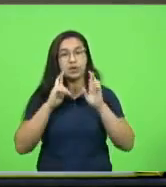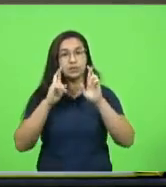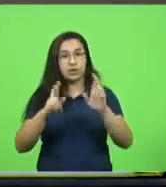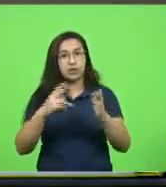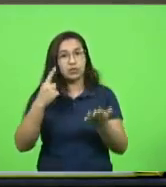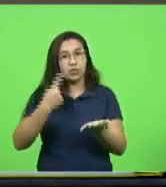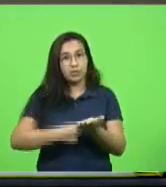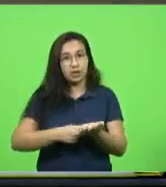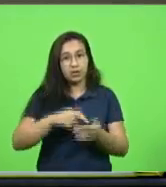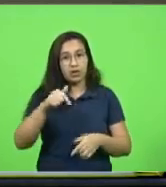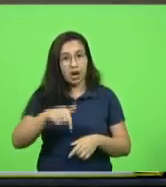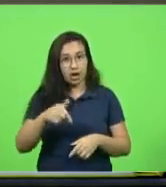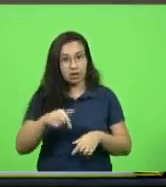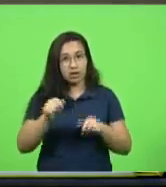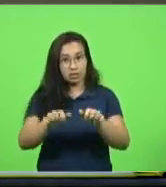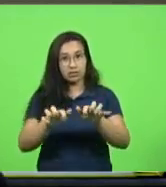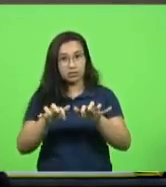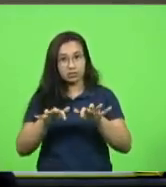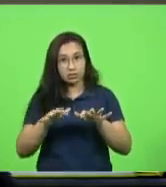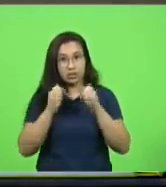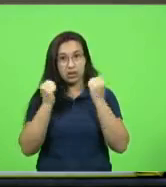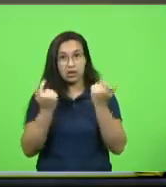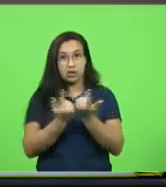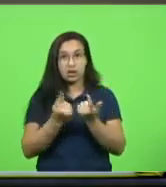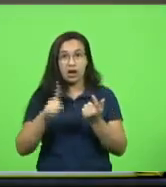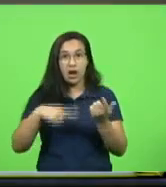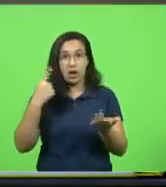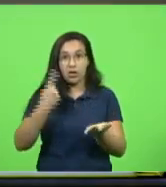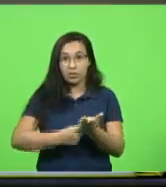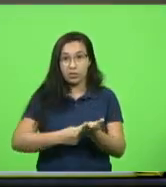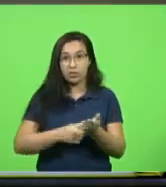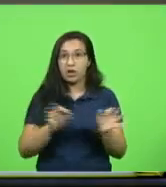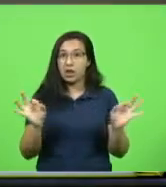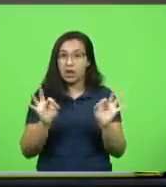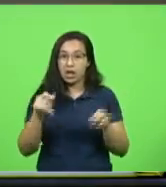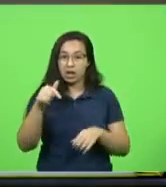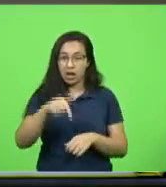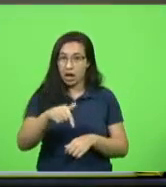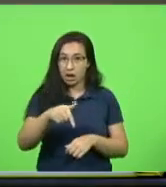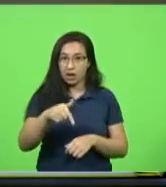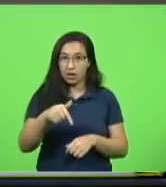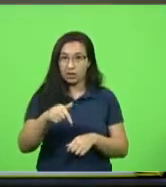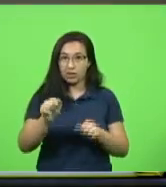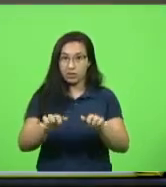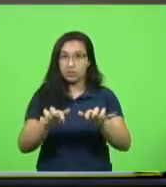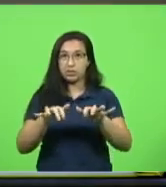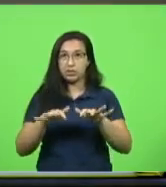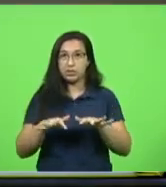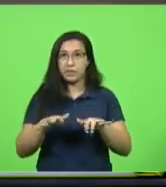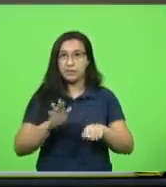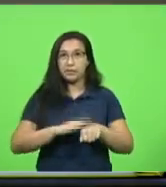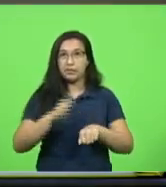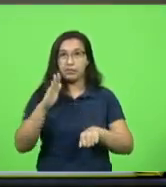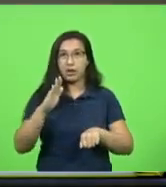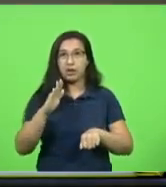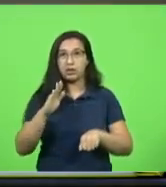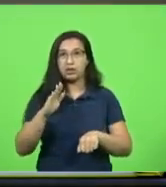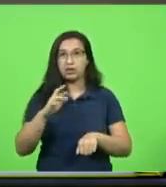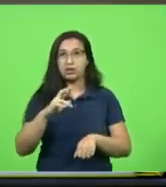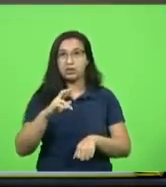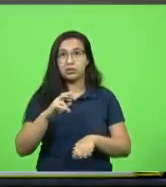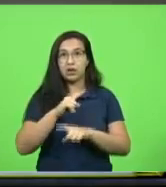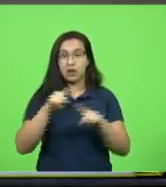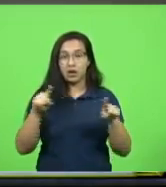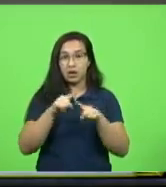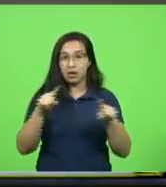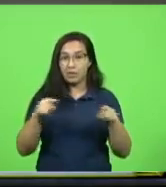isto é uma casa de acordos. Então, portanto, não tem ninguém nesse plenário com mais autoridade de reclamar de atraso de projeto do que a